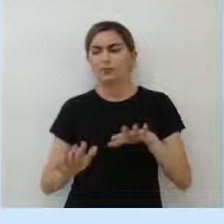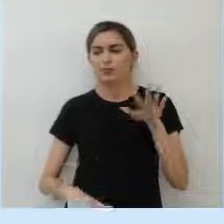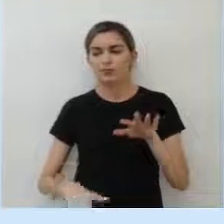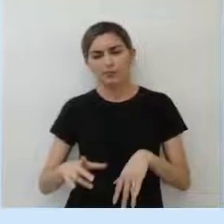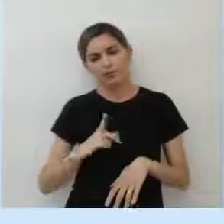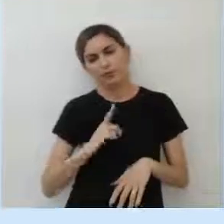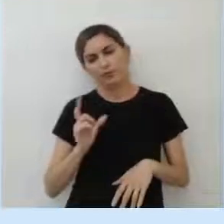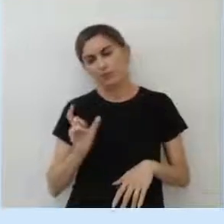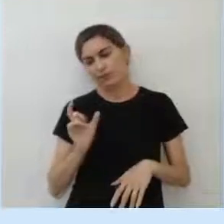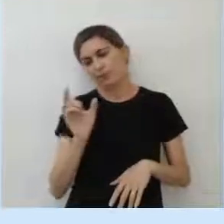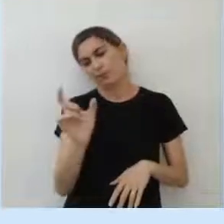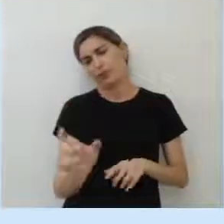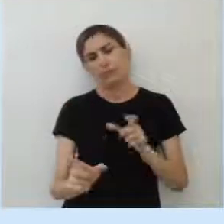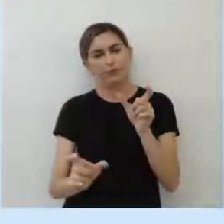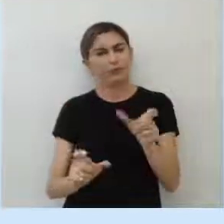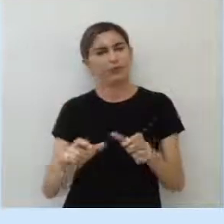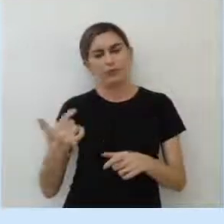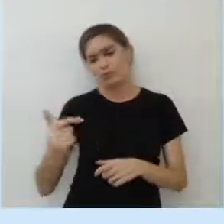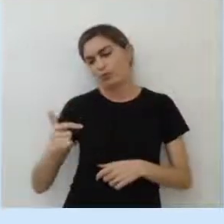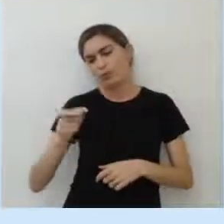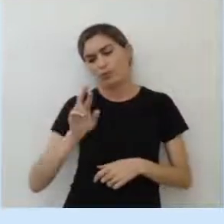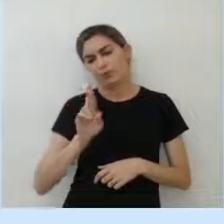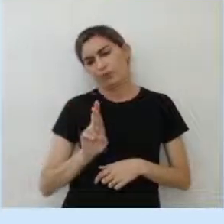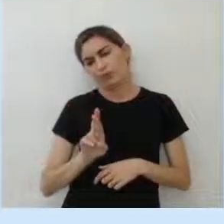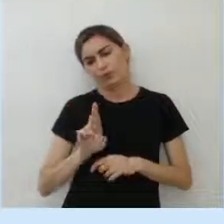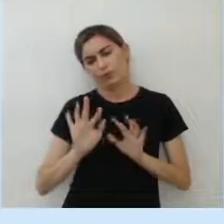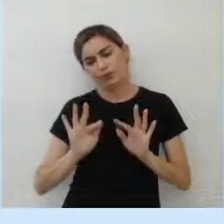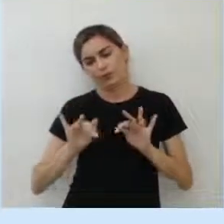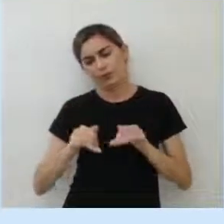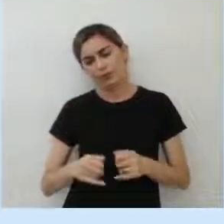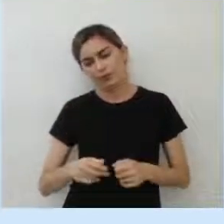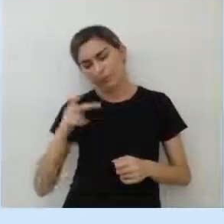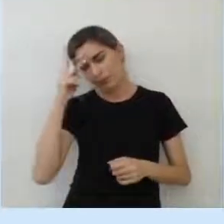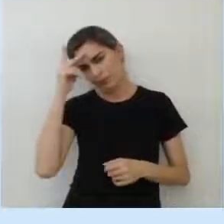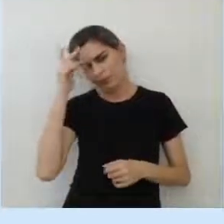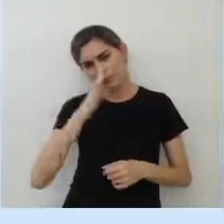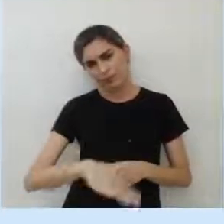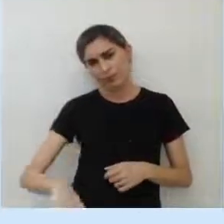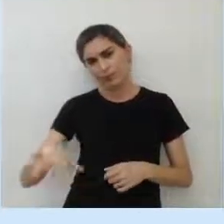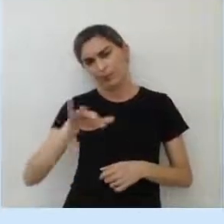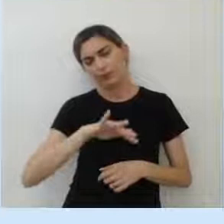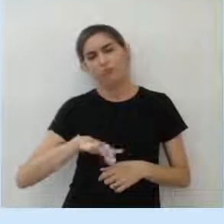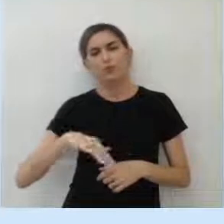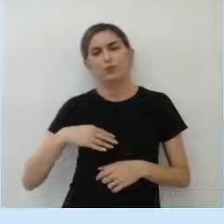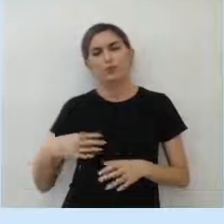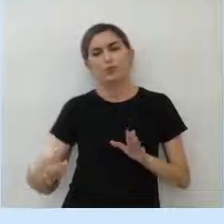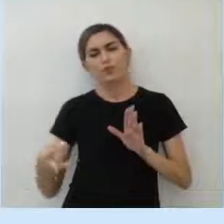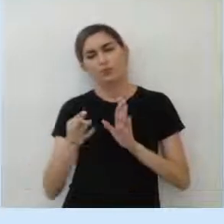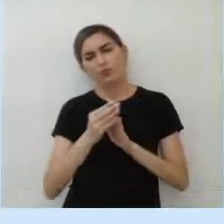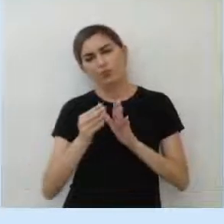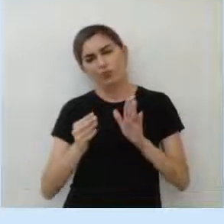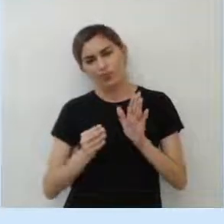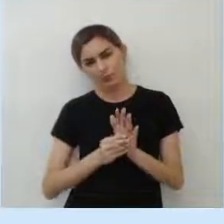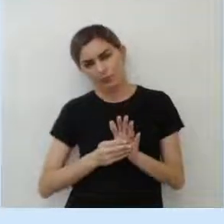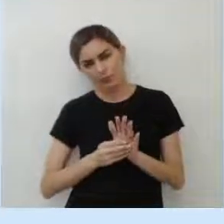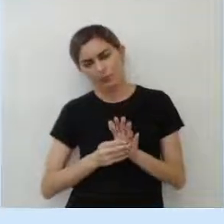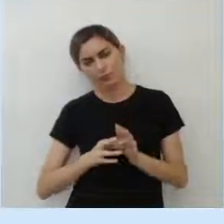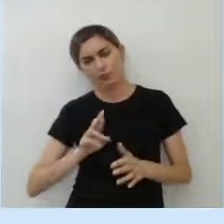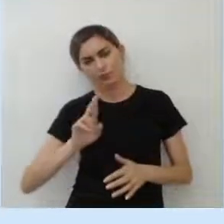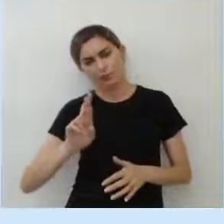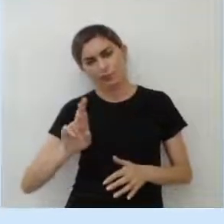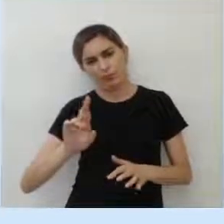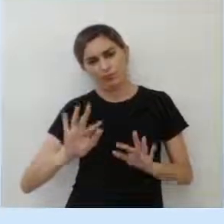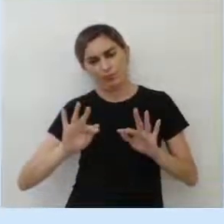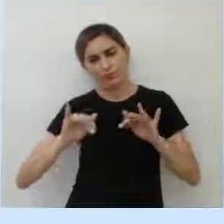tem palavras que não tem o R no final e as pessoas acabam colocando, certo? O R no